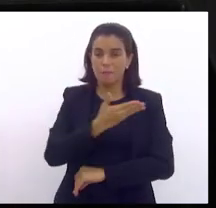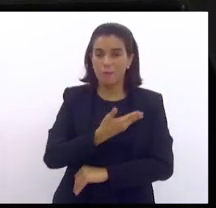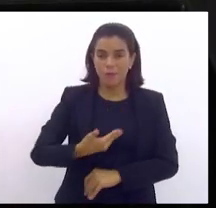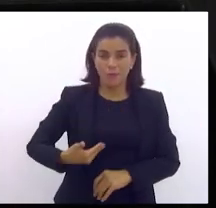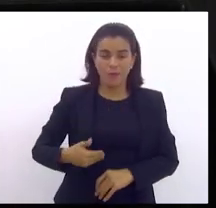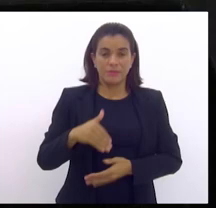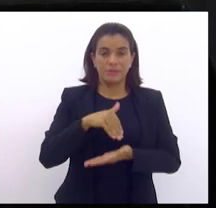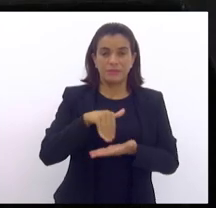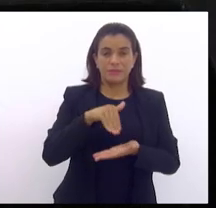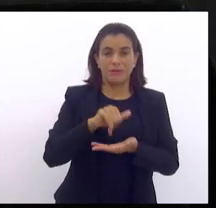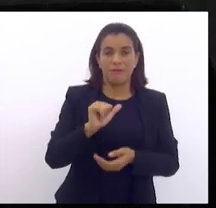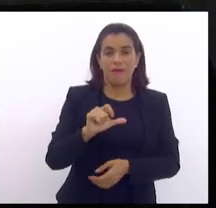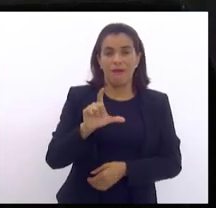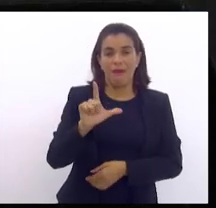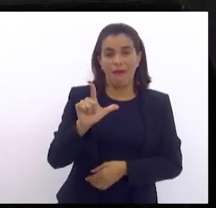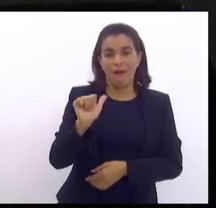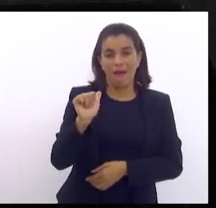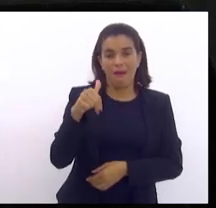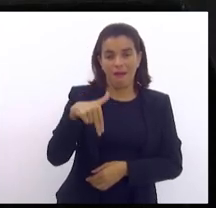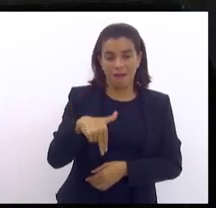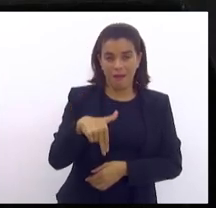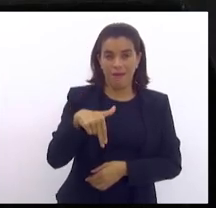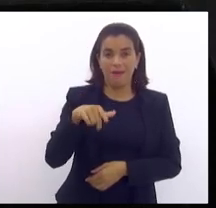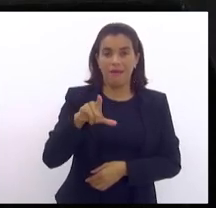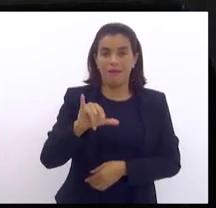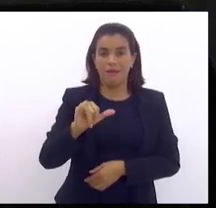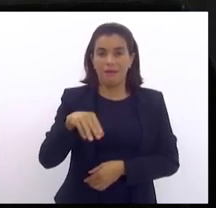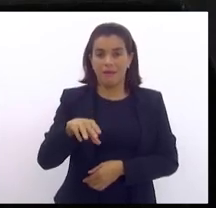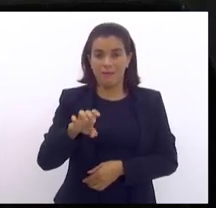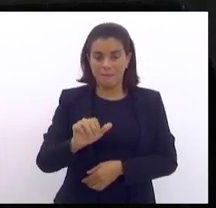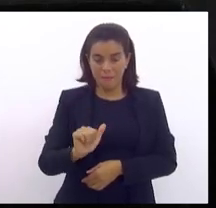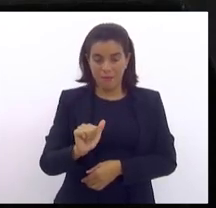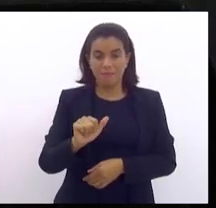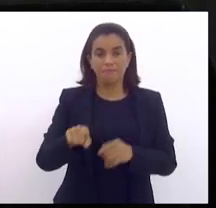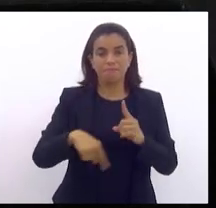Lima, com o nosso prefeito, como aqui já falei,